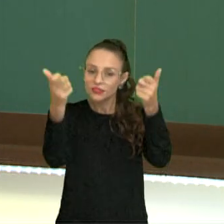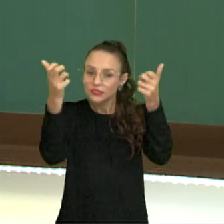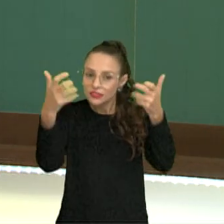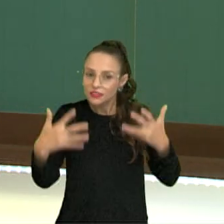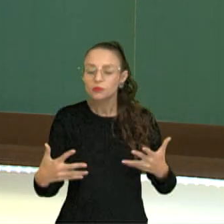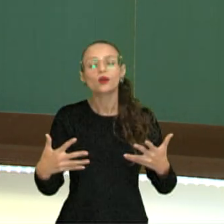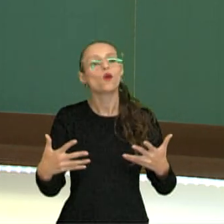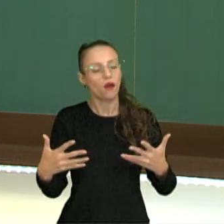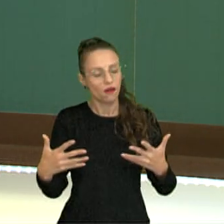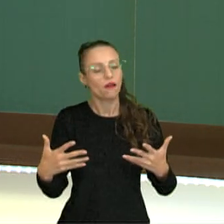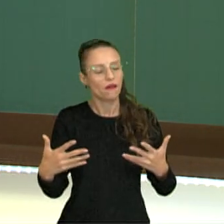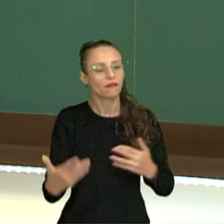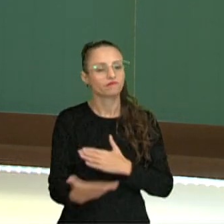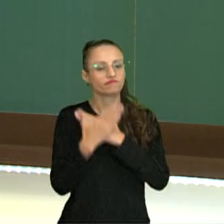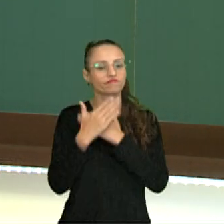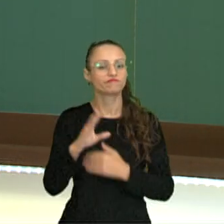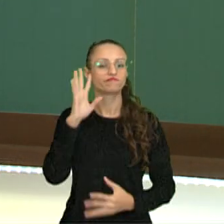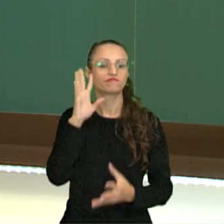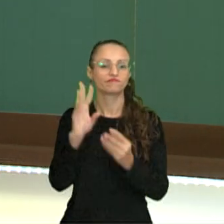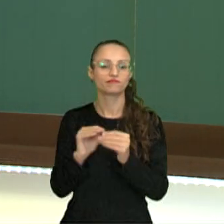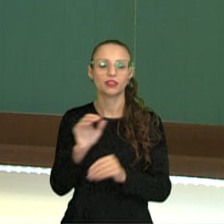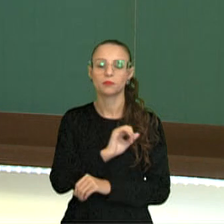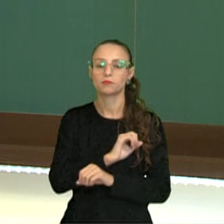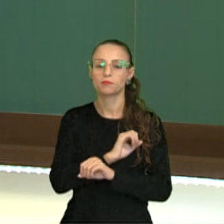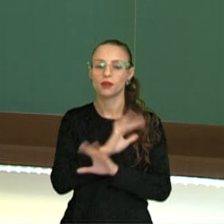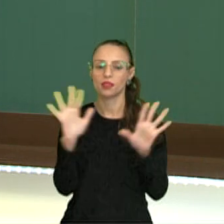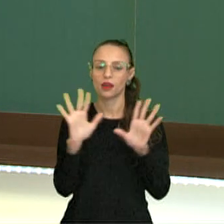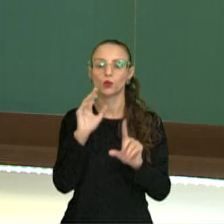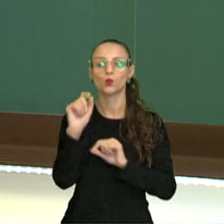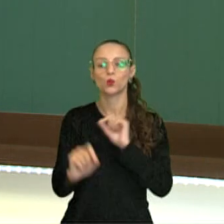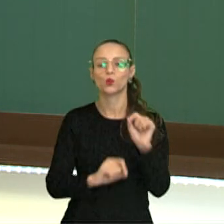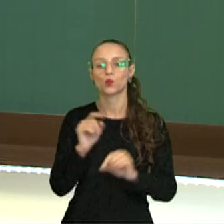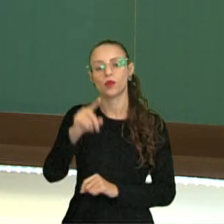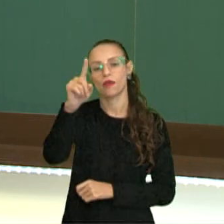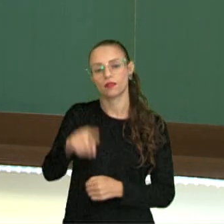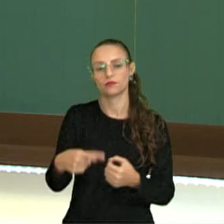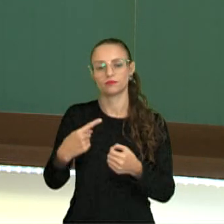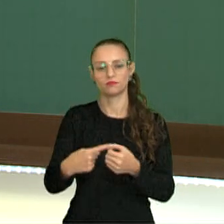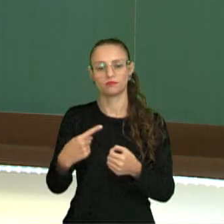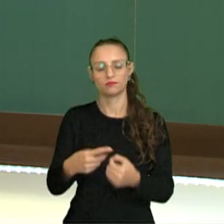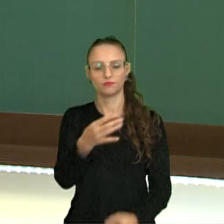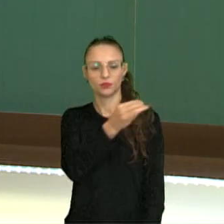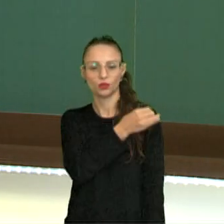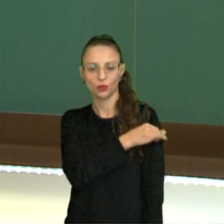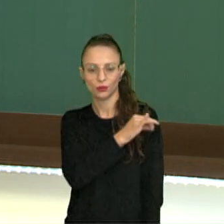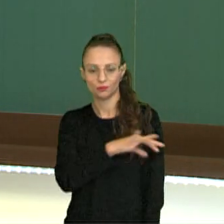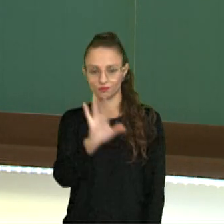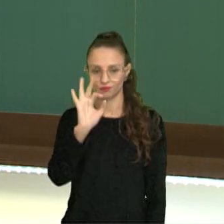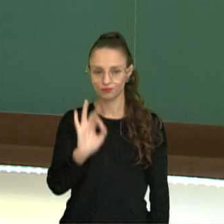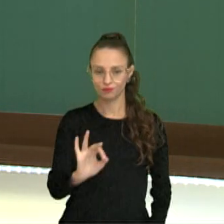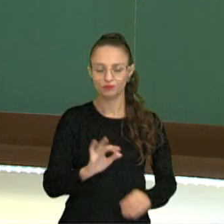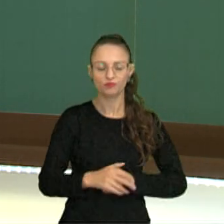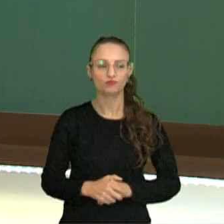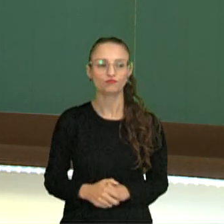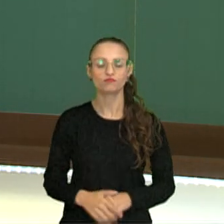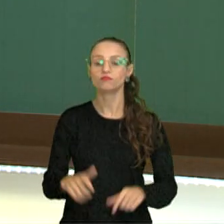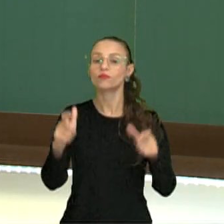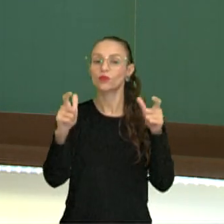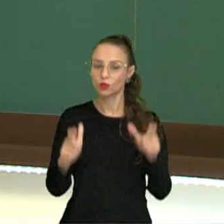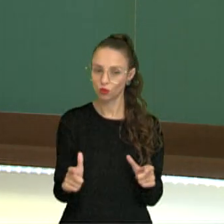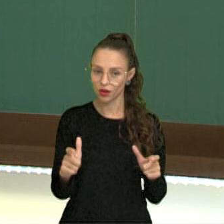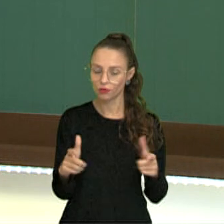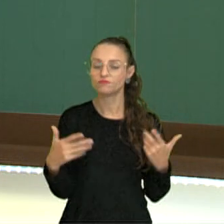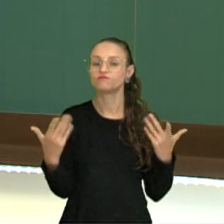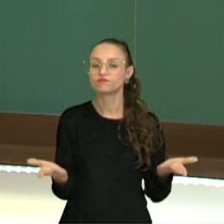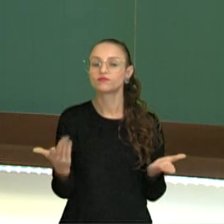finas, acabou nos ajudando a entender melhor do que estava se falando, certo? Temos o local, né, que